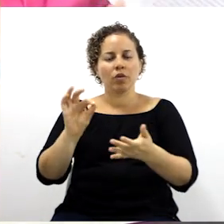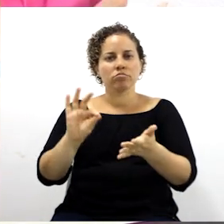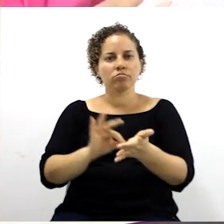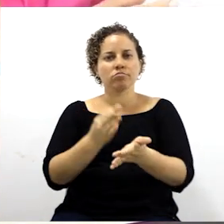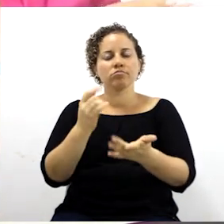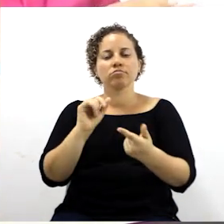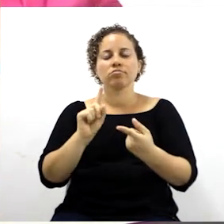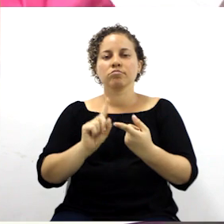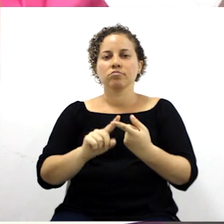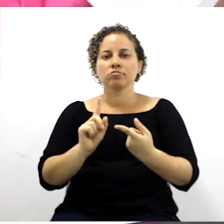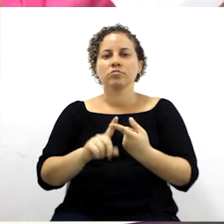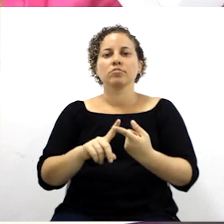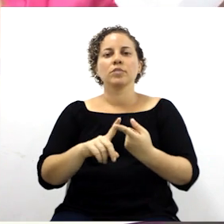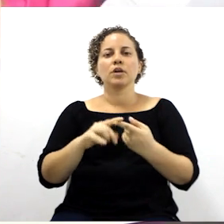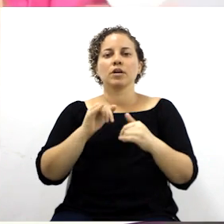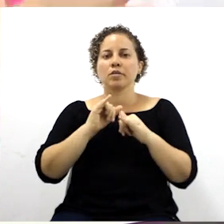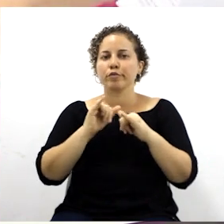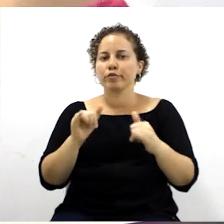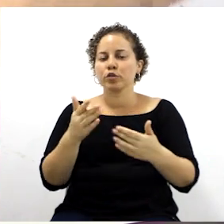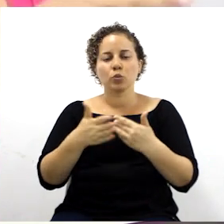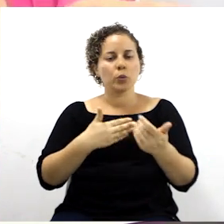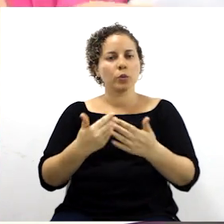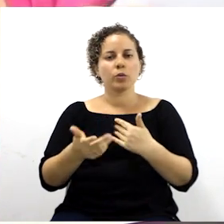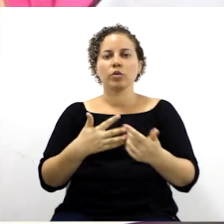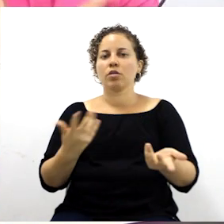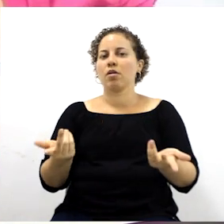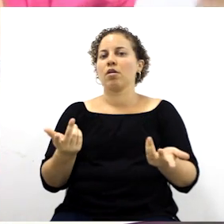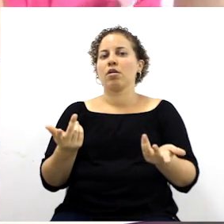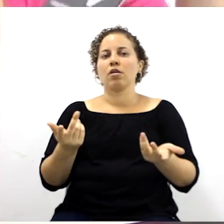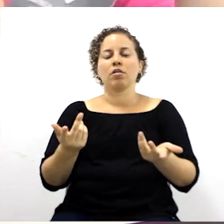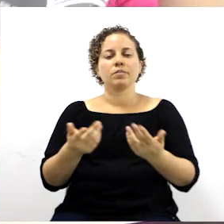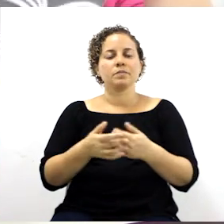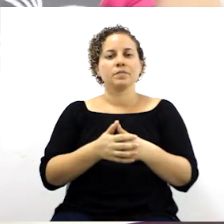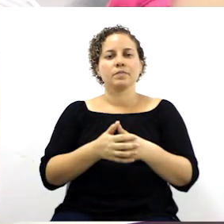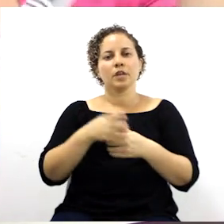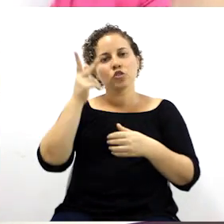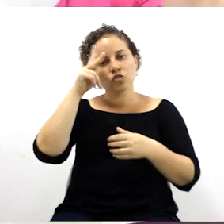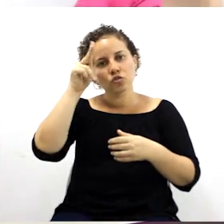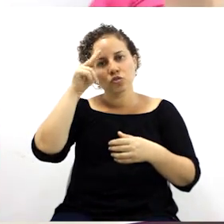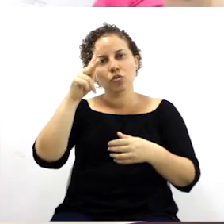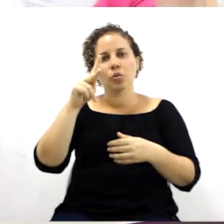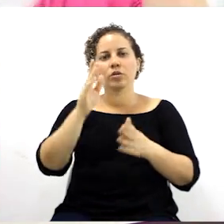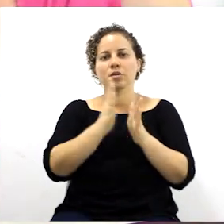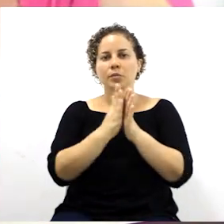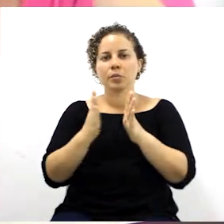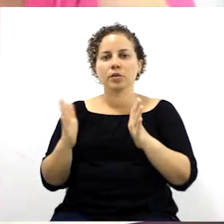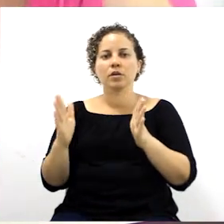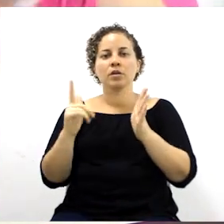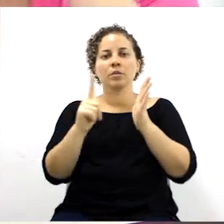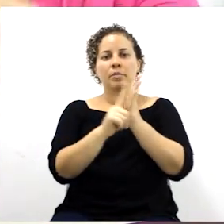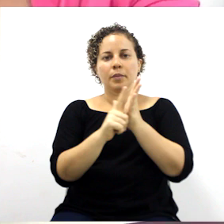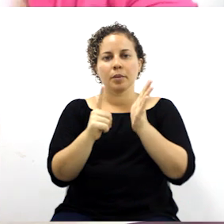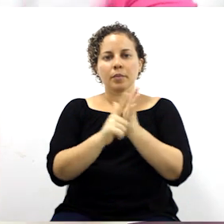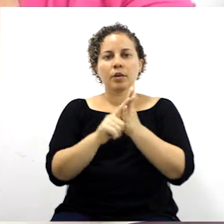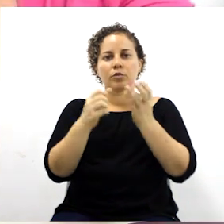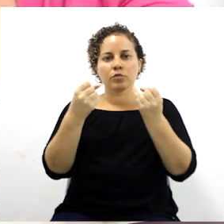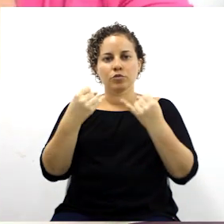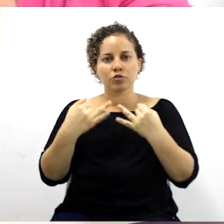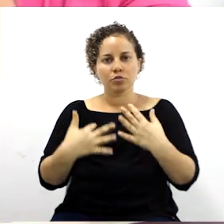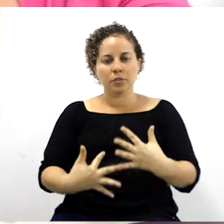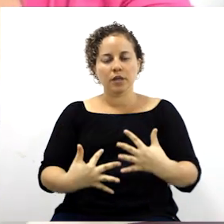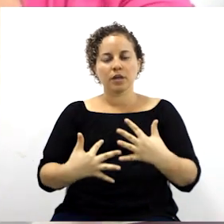e algum aviso, enfim, histórico da biblioteca. Na verdade, é um folheto informativo, onde é possível